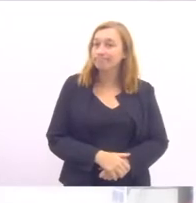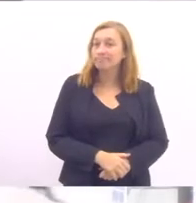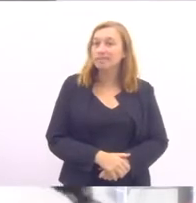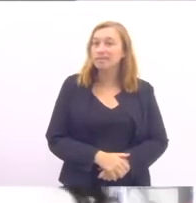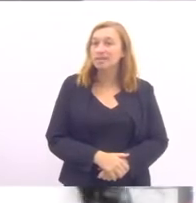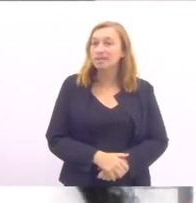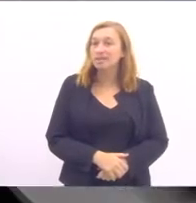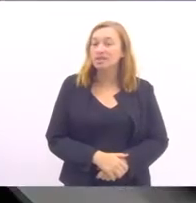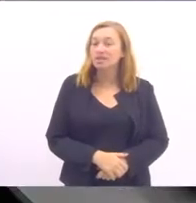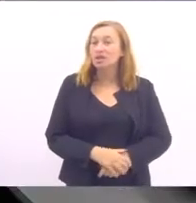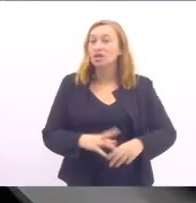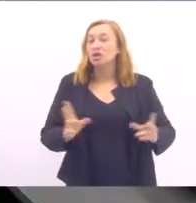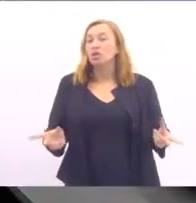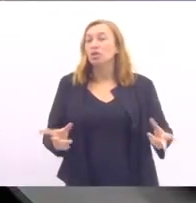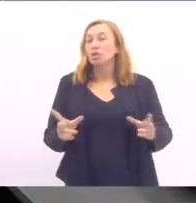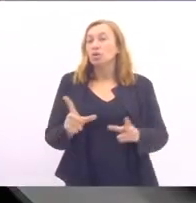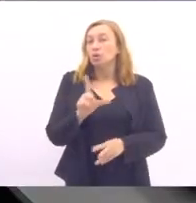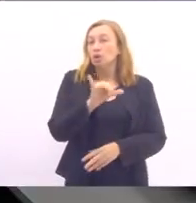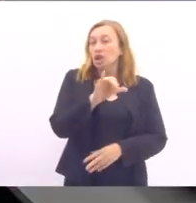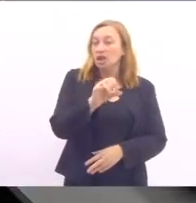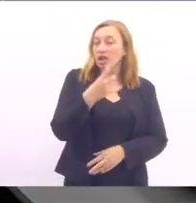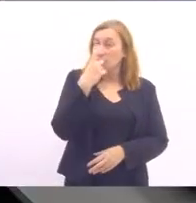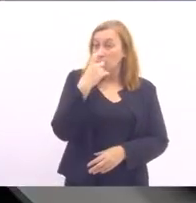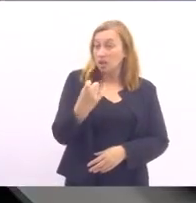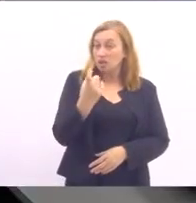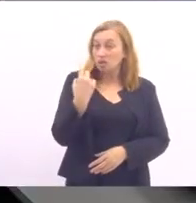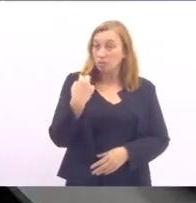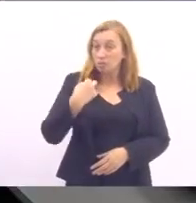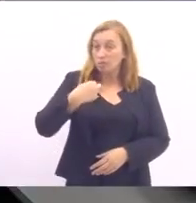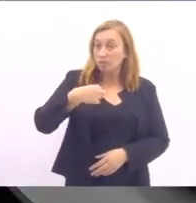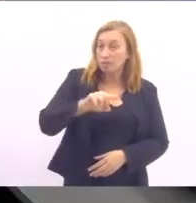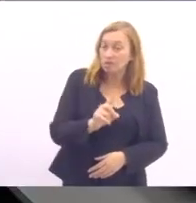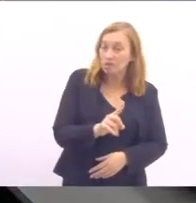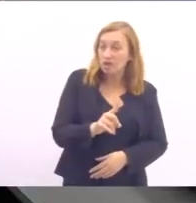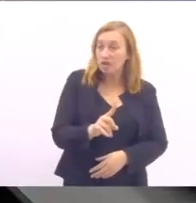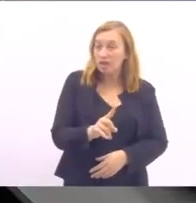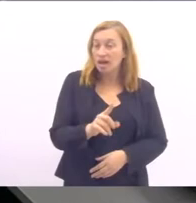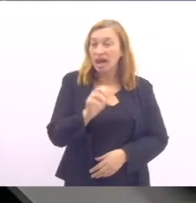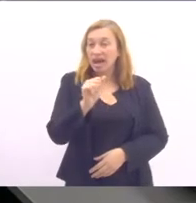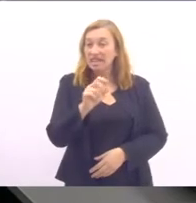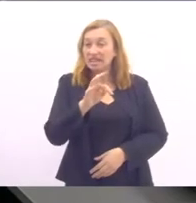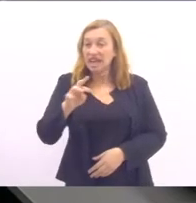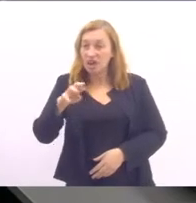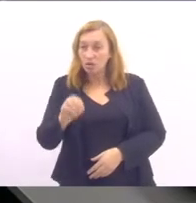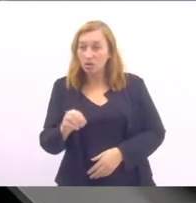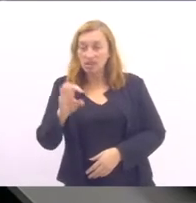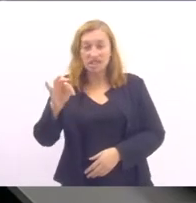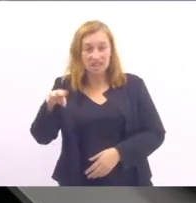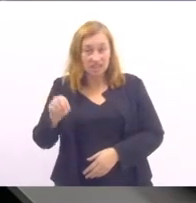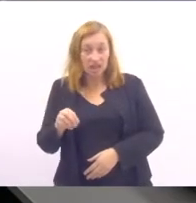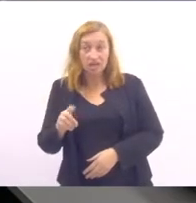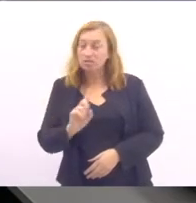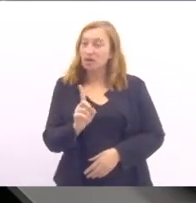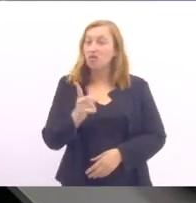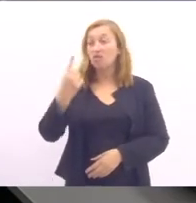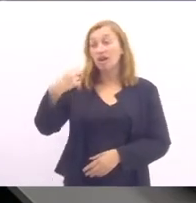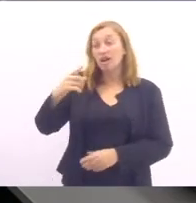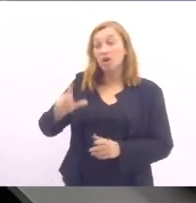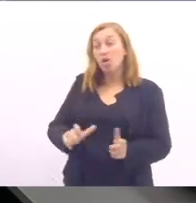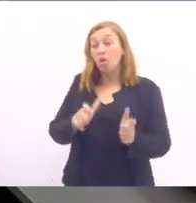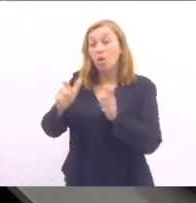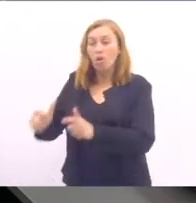Uma parte do lixo, ao invés de ir para o aterro sanitário, vai para reciclagem, significa que dá mais vida útil ao